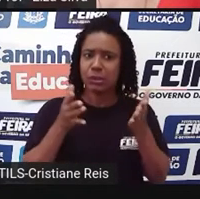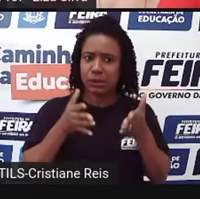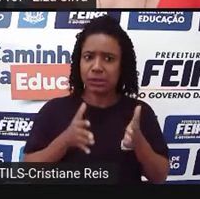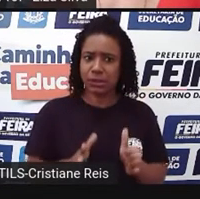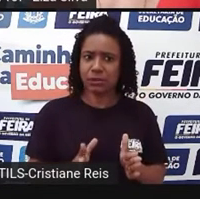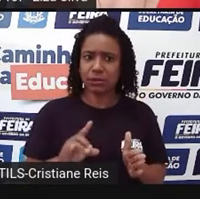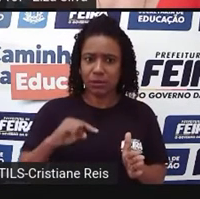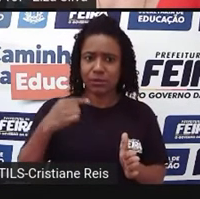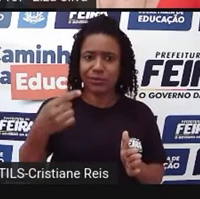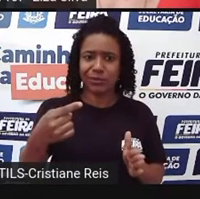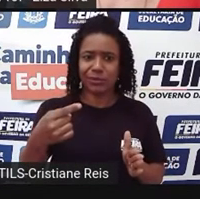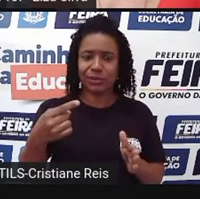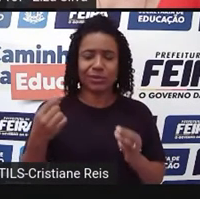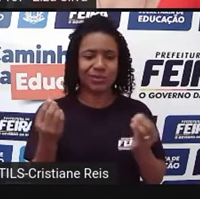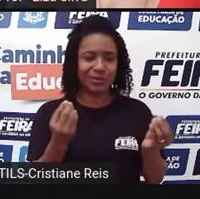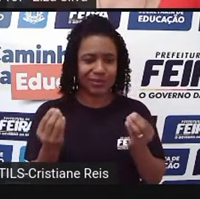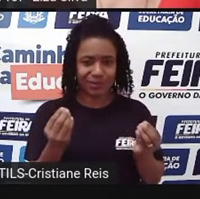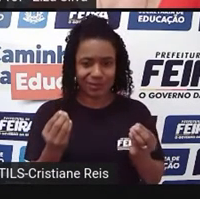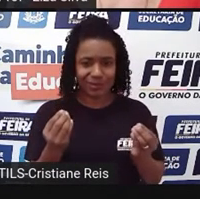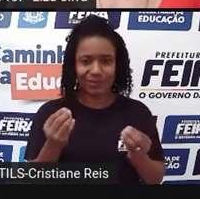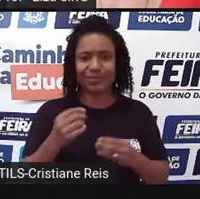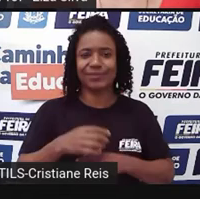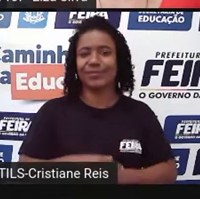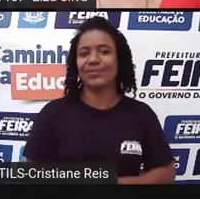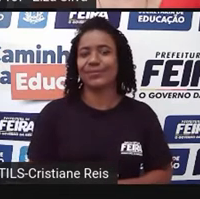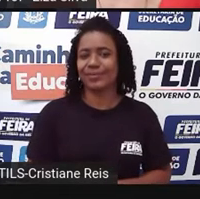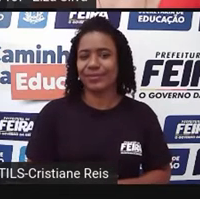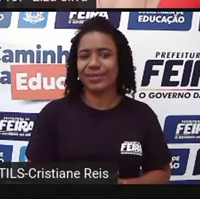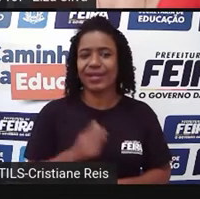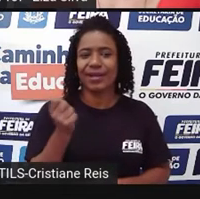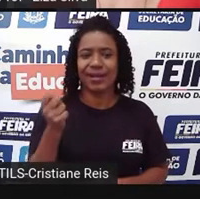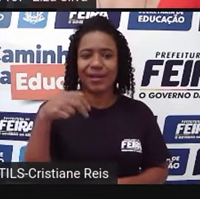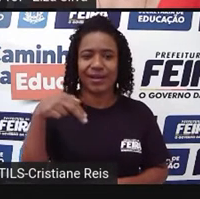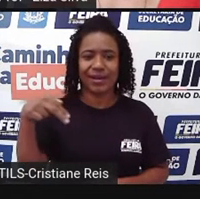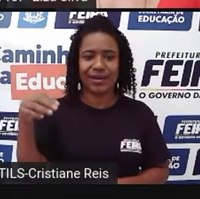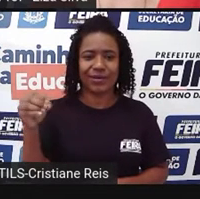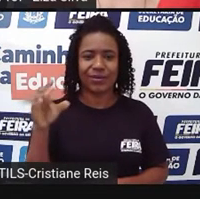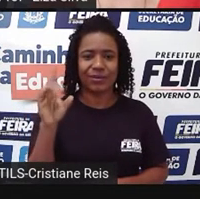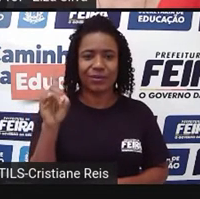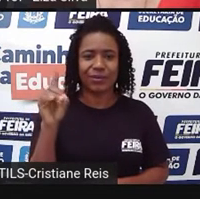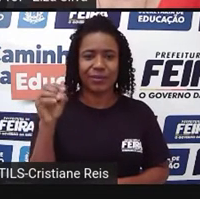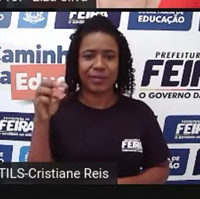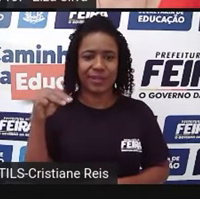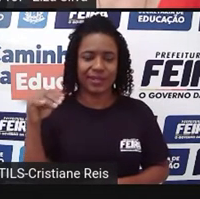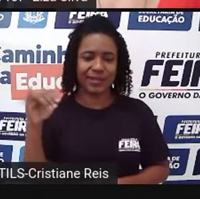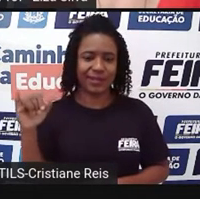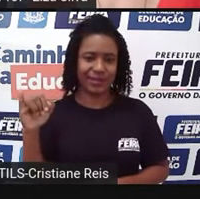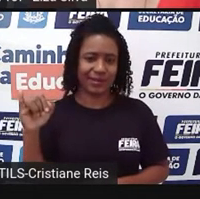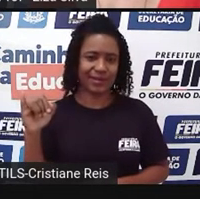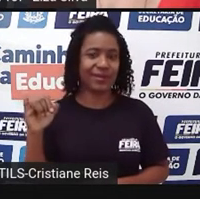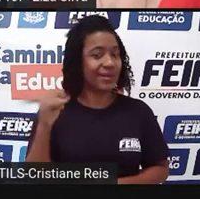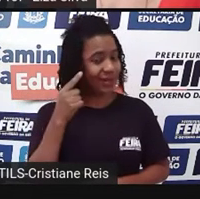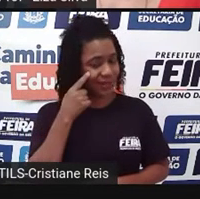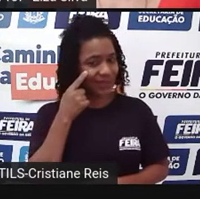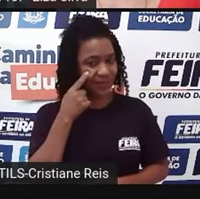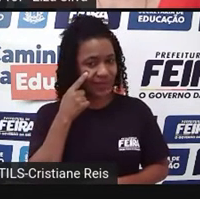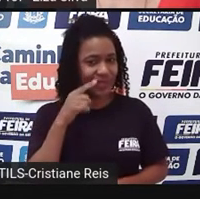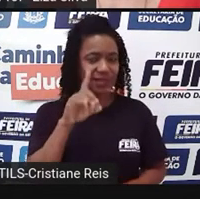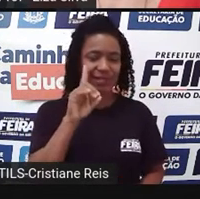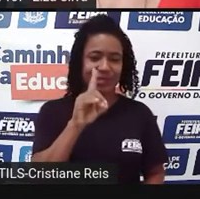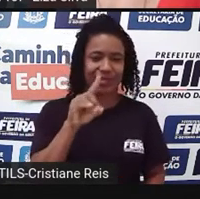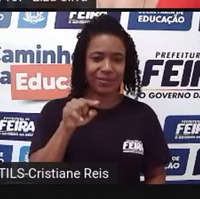ide depois de Cristo é nossa língua de pontos e ponto né Depois